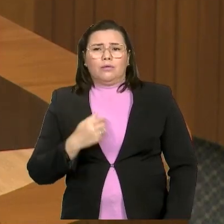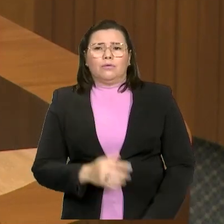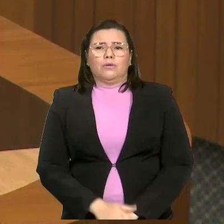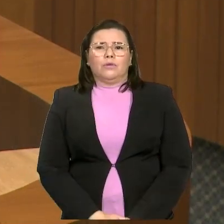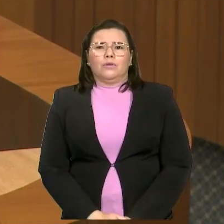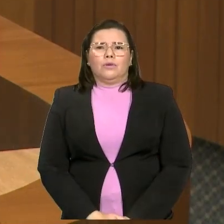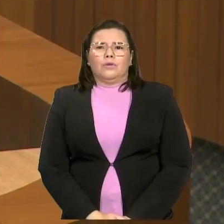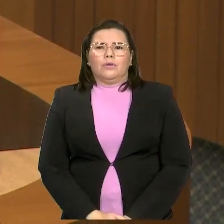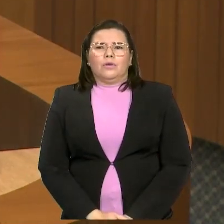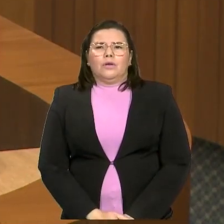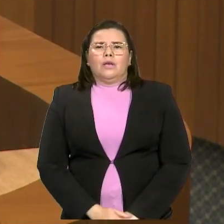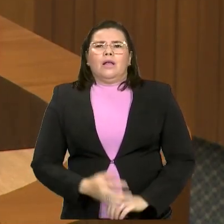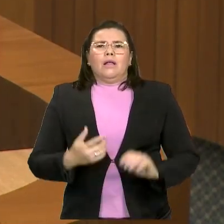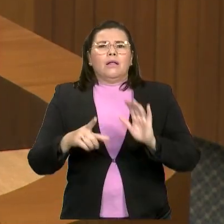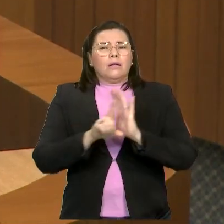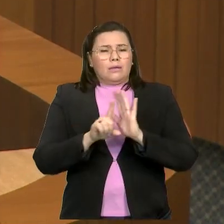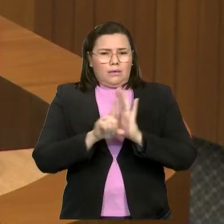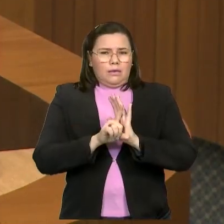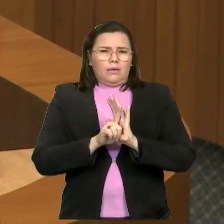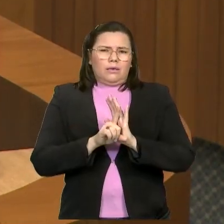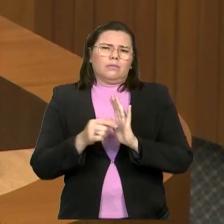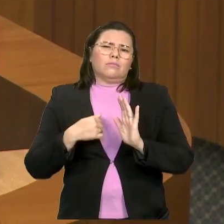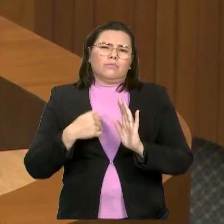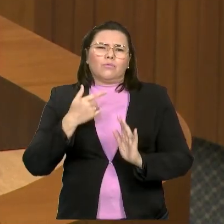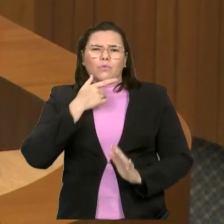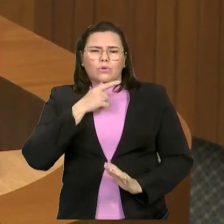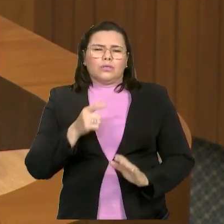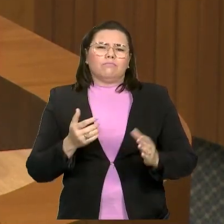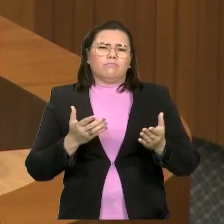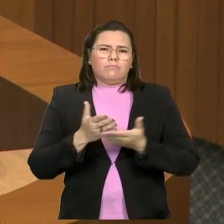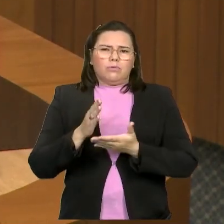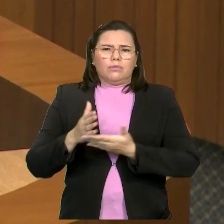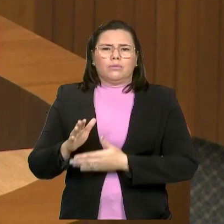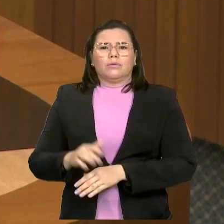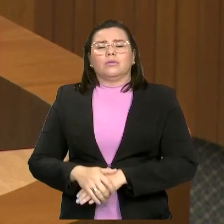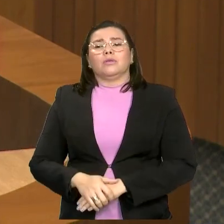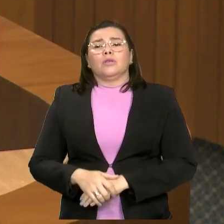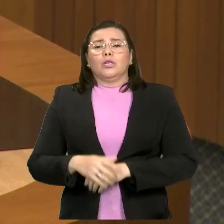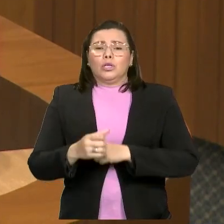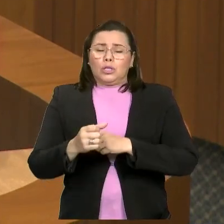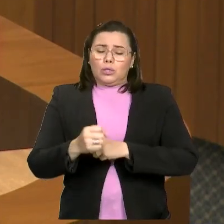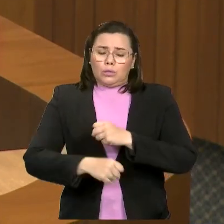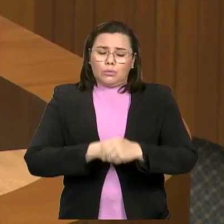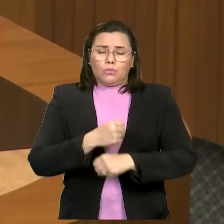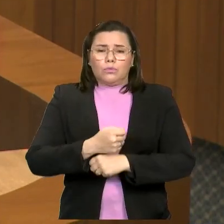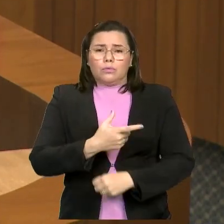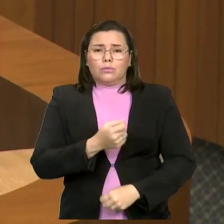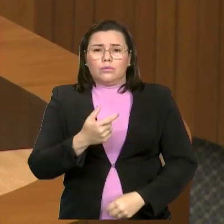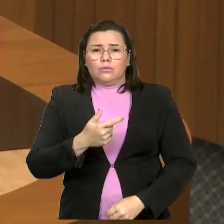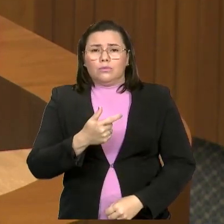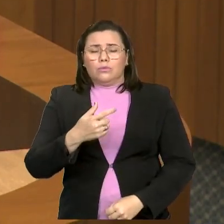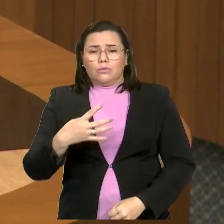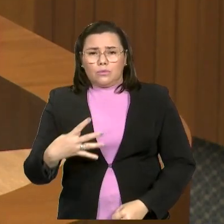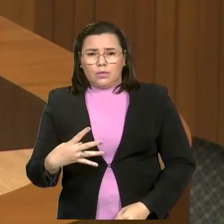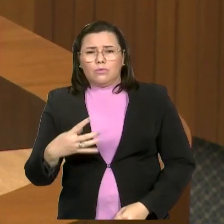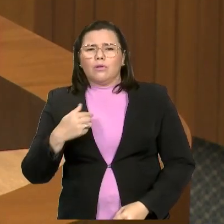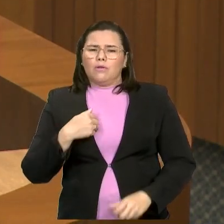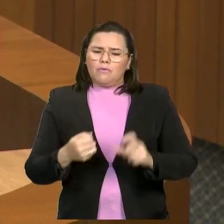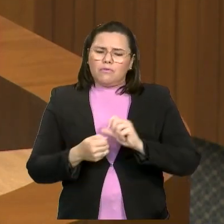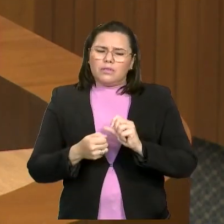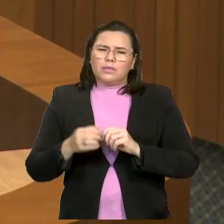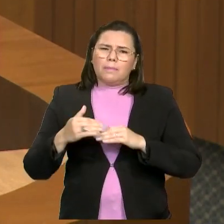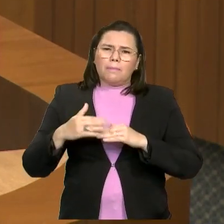leis sancionadas no ano de 2023. E o ano de 2024 faremos muito mais. É a primeira vez que hoje eu uso a